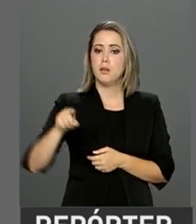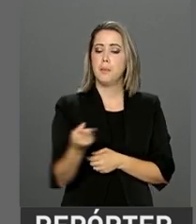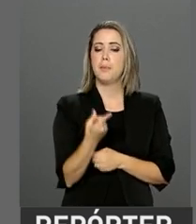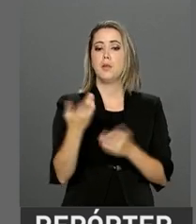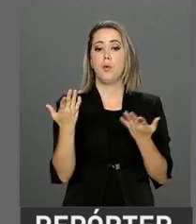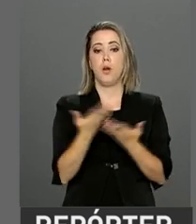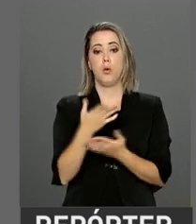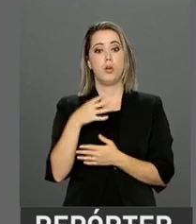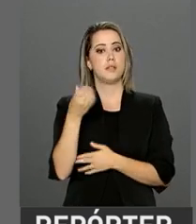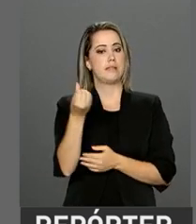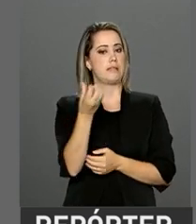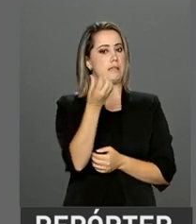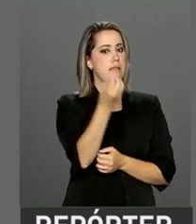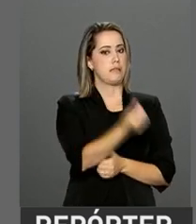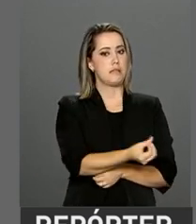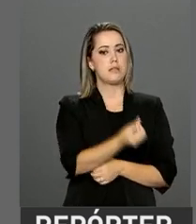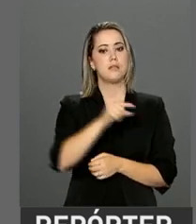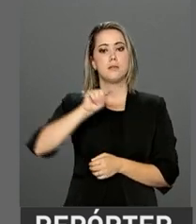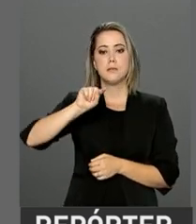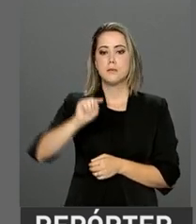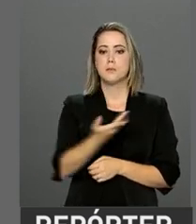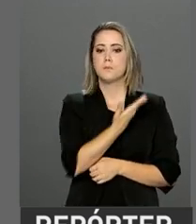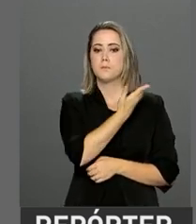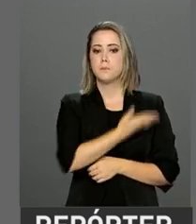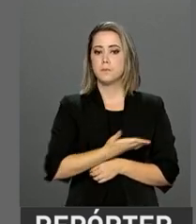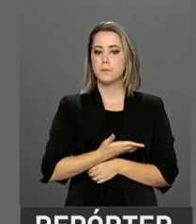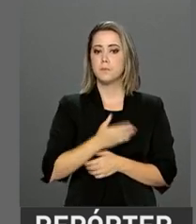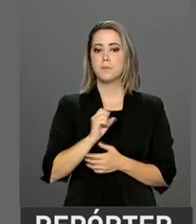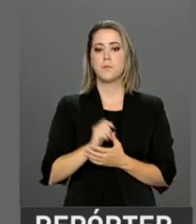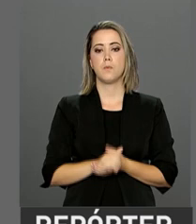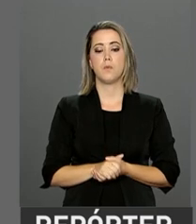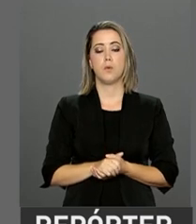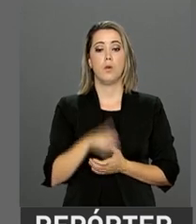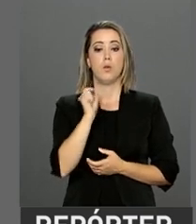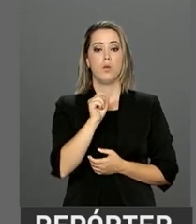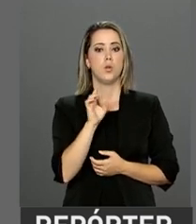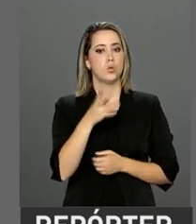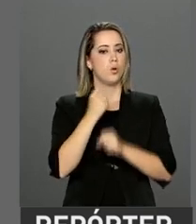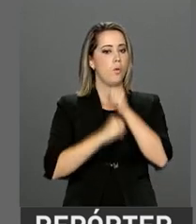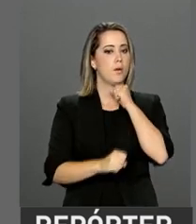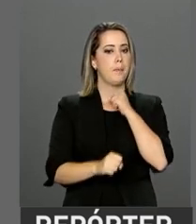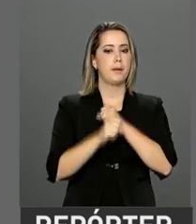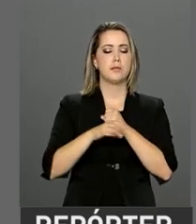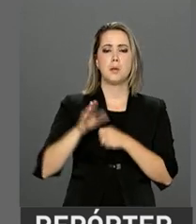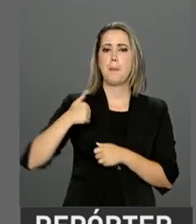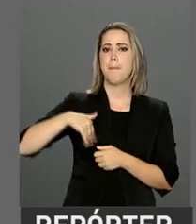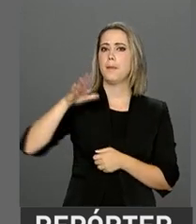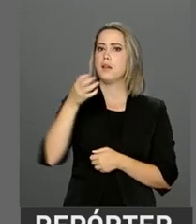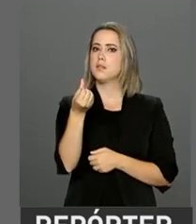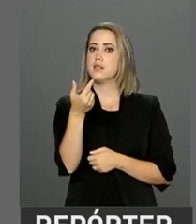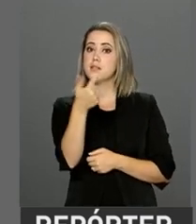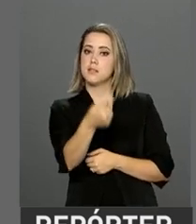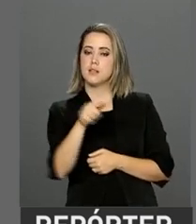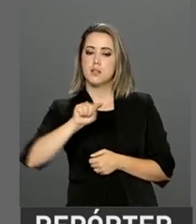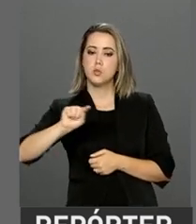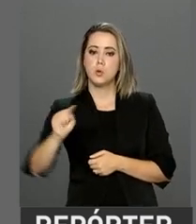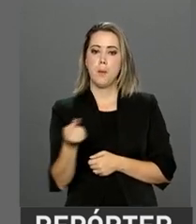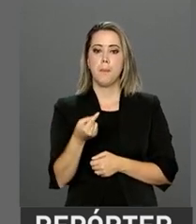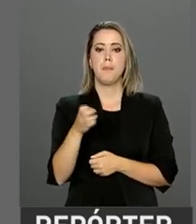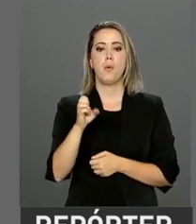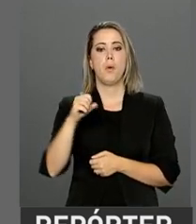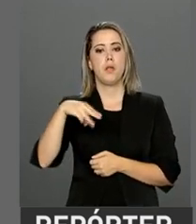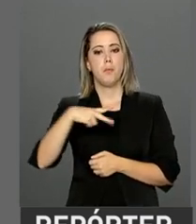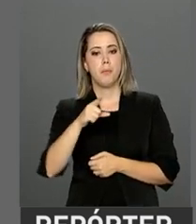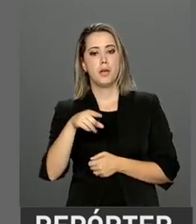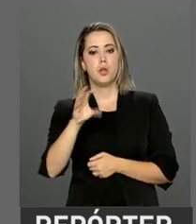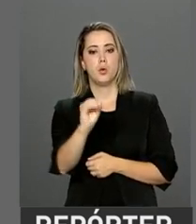Em 2016, passou para mais de 66 mil. E só no ano passado, mais de 67 mil embriões